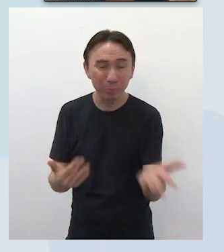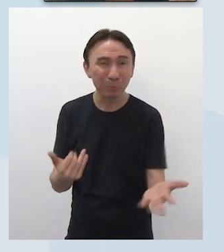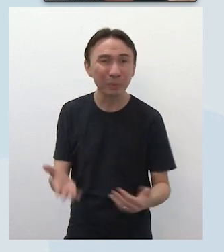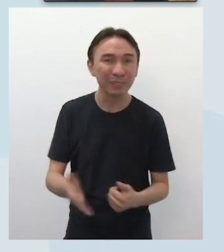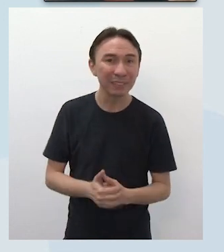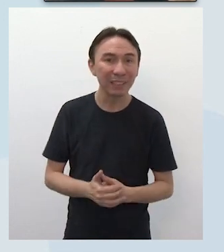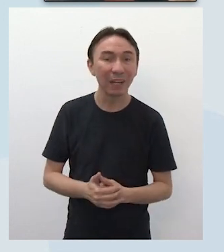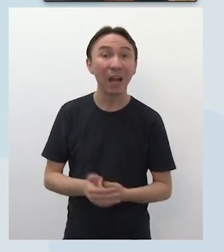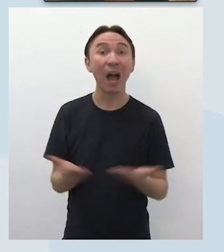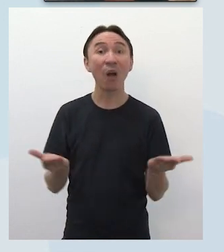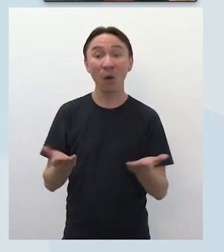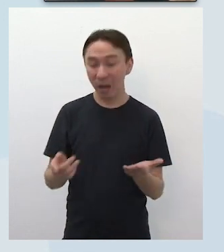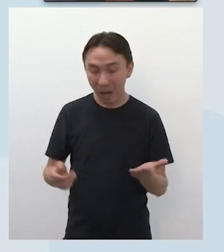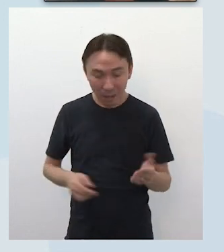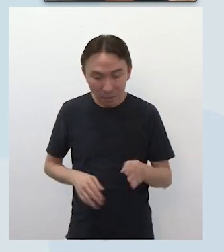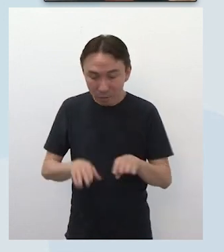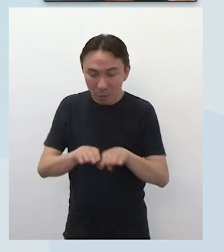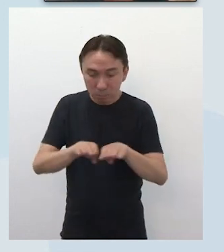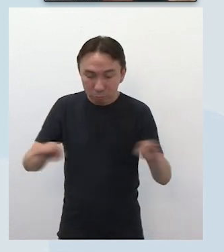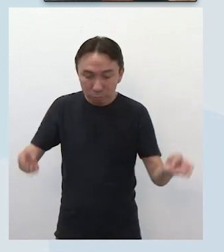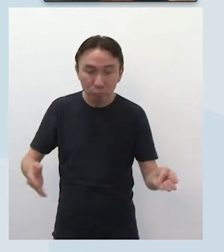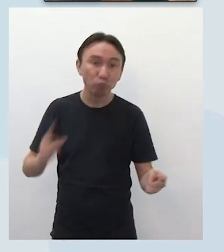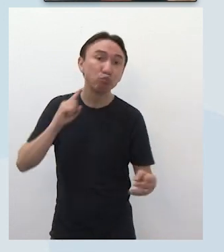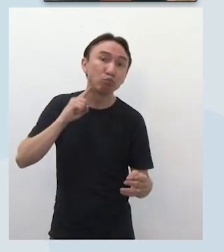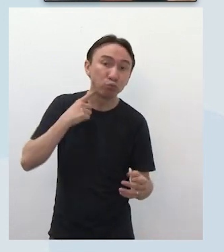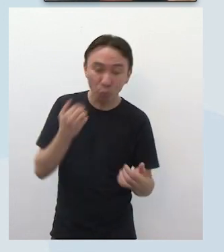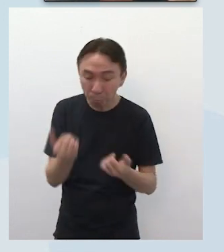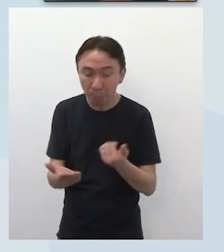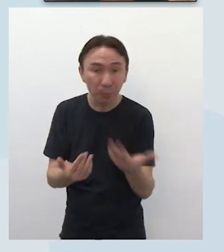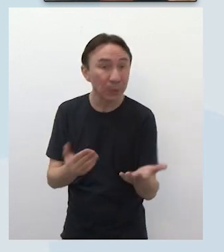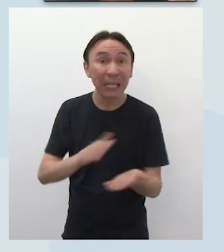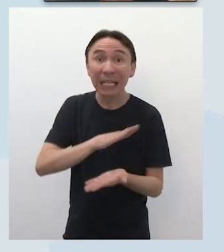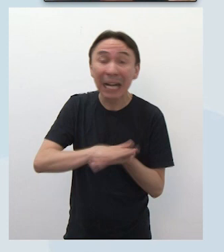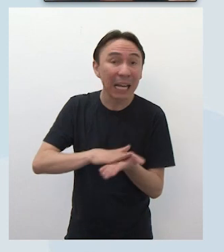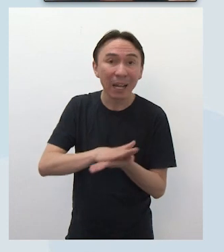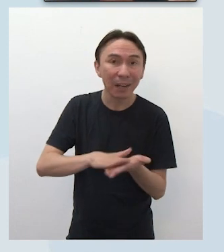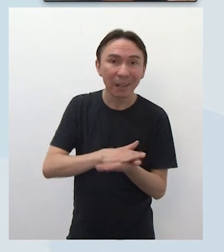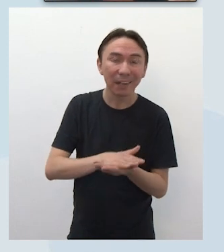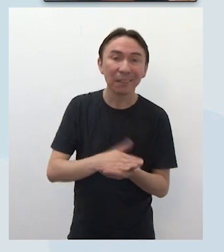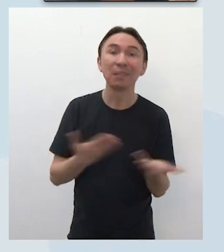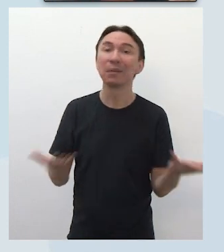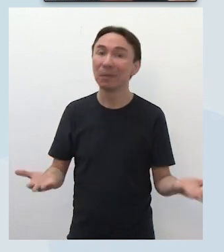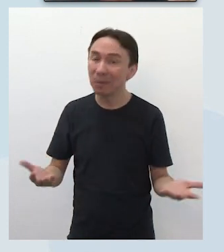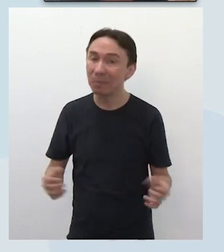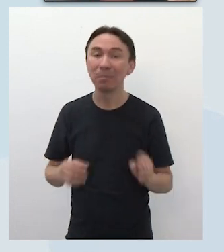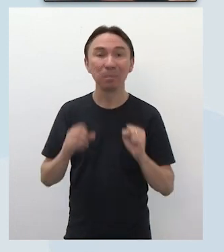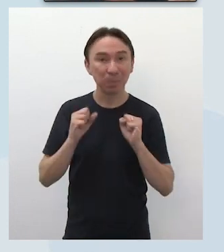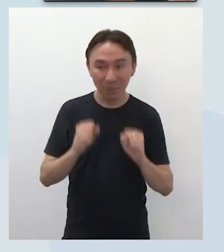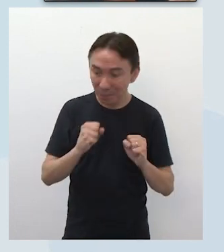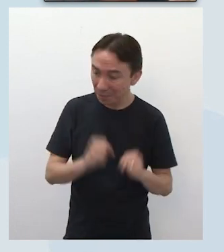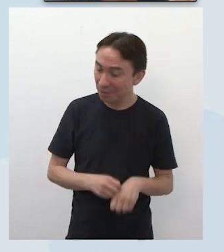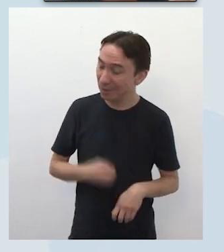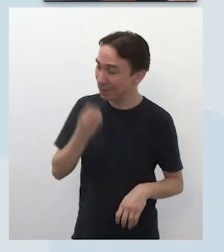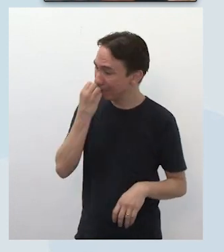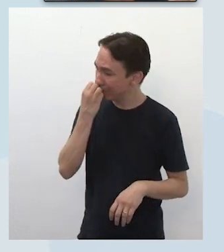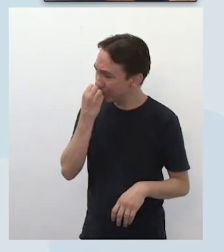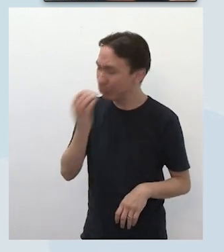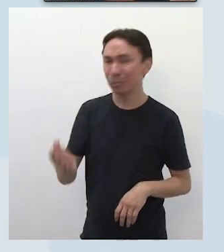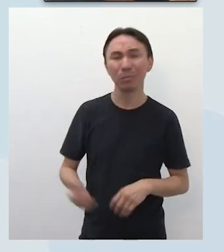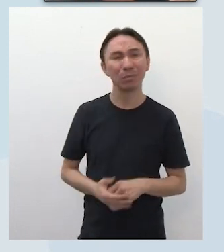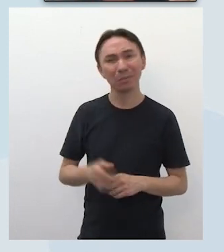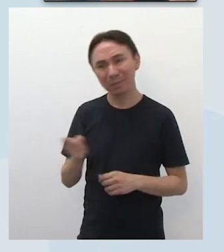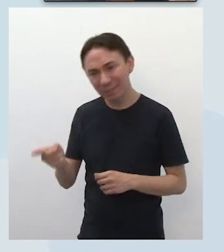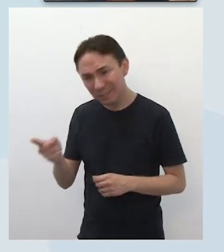é hora de fazer a legitimação desse ato, né? Então, olha, dessa vez você conseguiu pintar